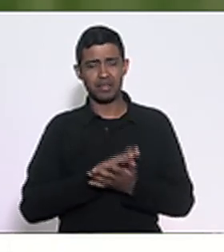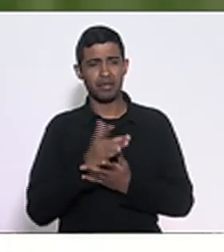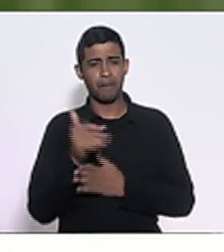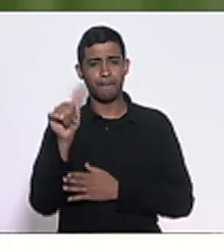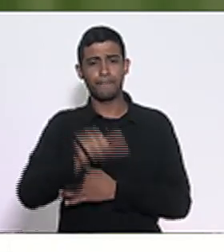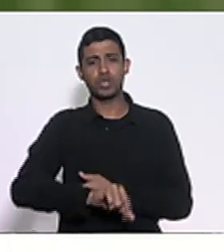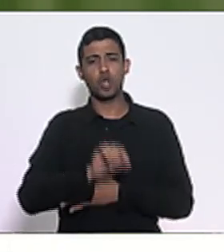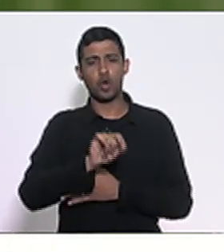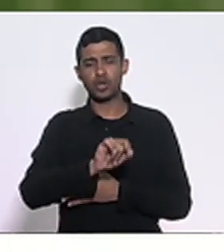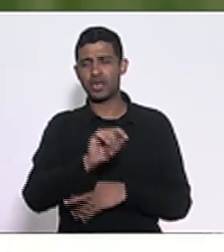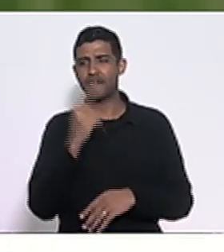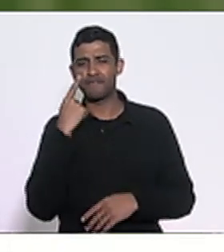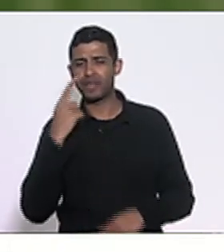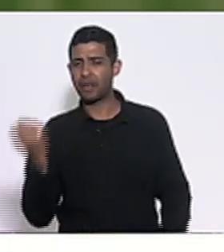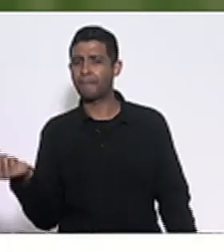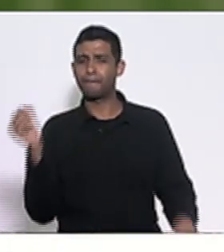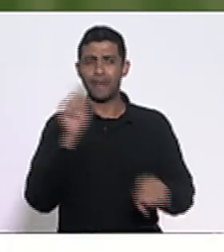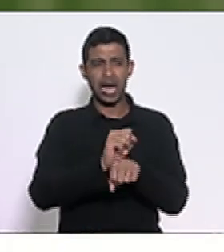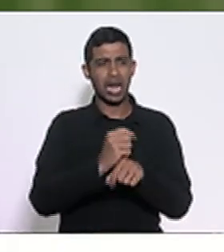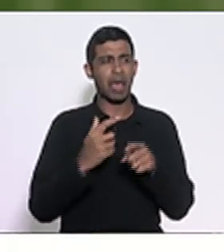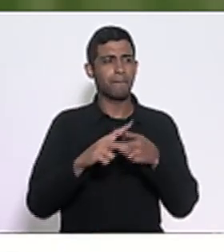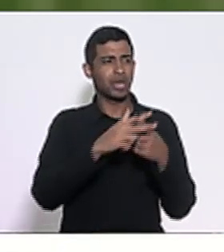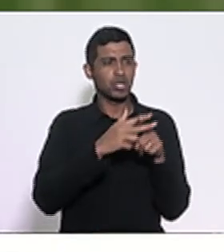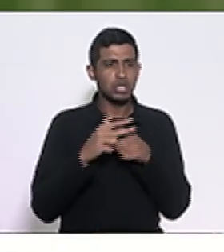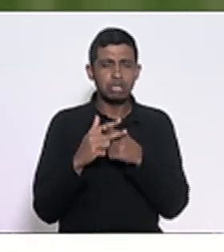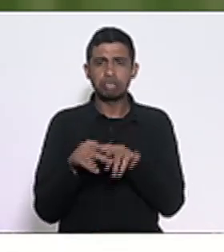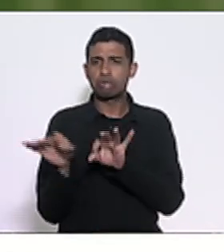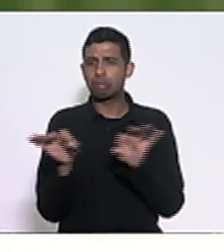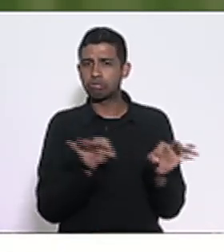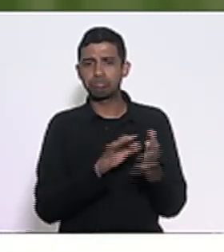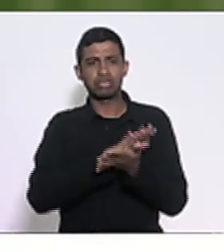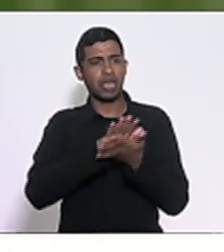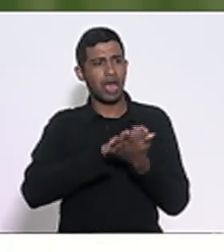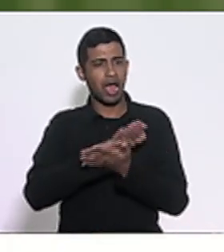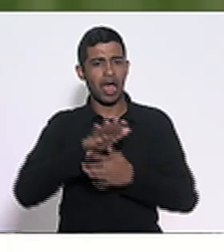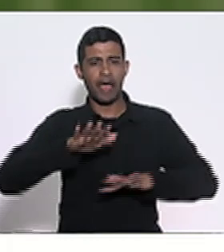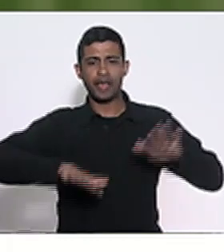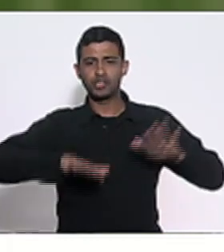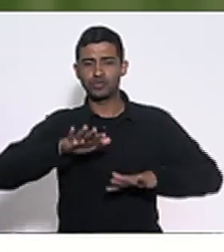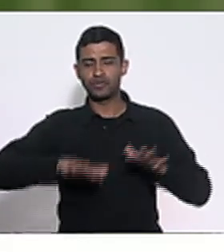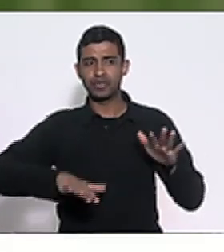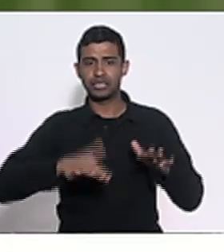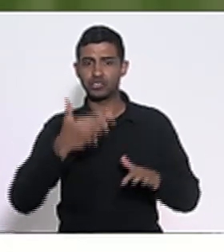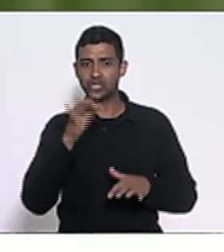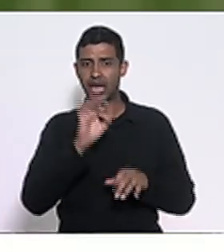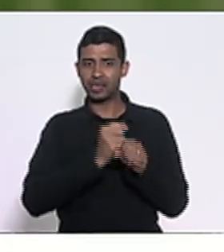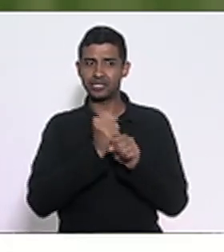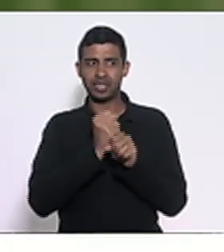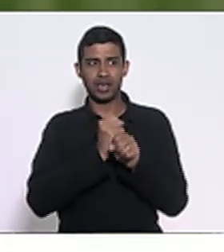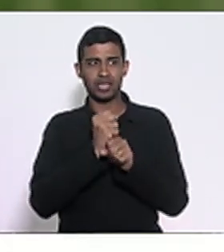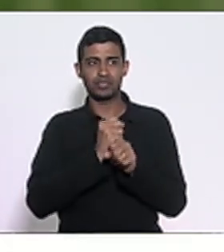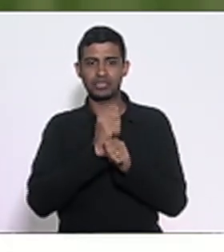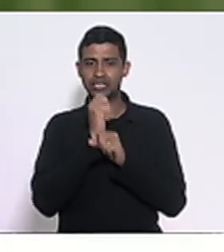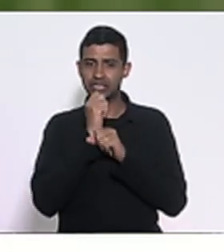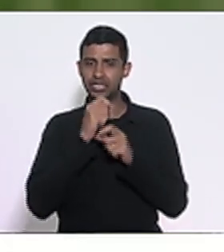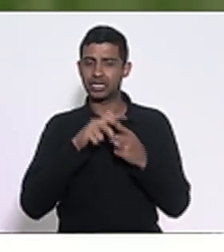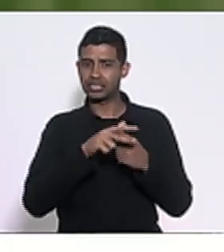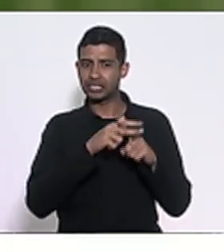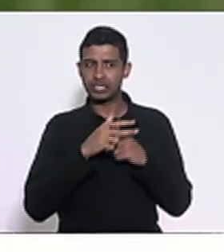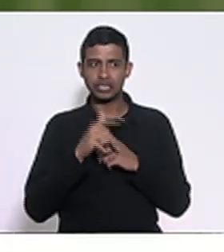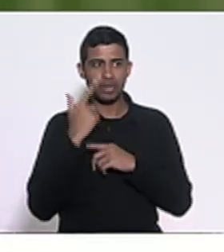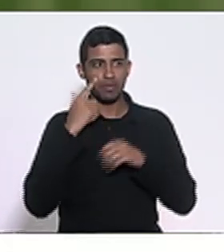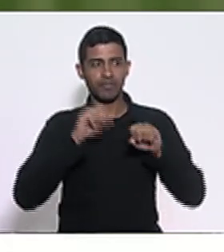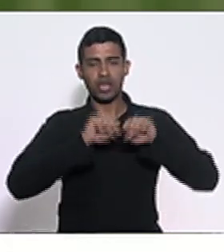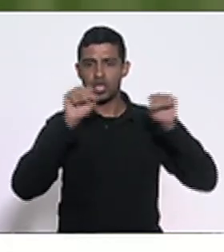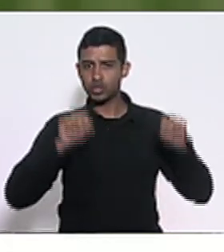tipo de intervenção ou manutenção corretiva e evolutiva, muitas vezes em mais de uma década. E o sistema ainda dá suporte